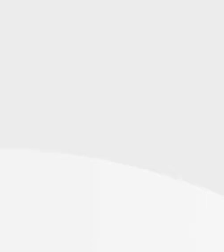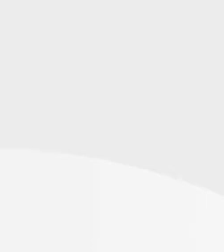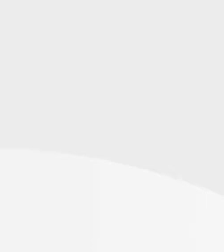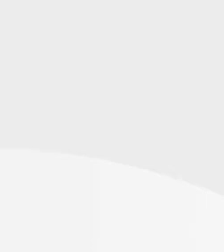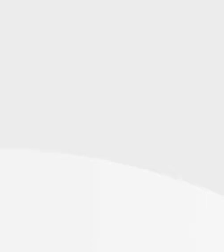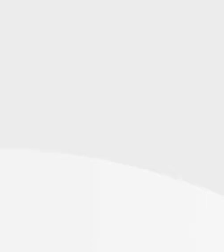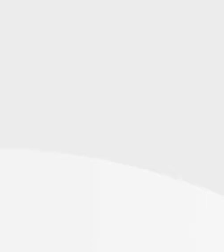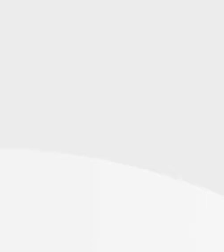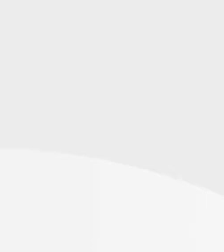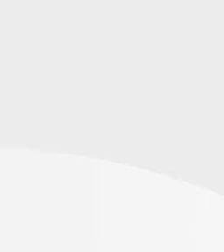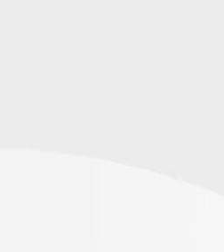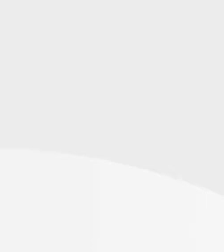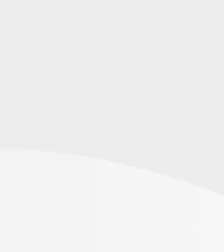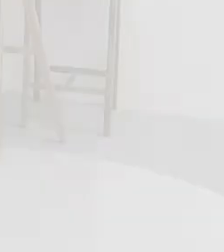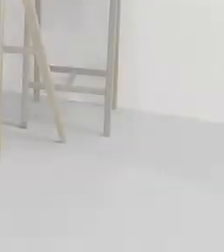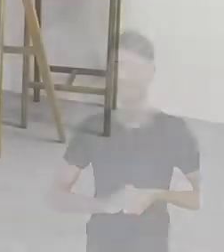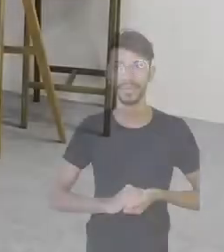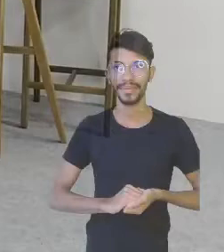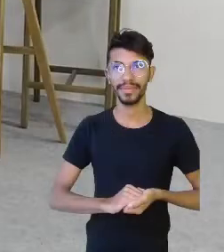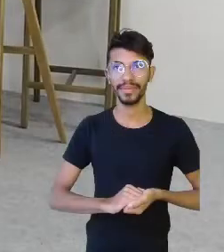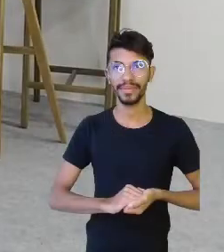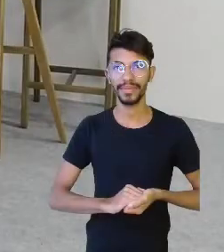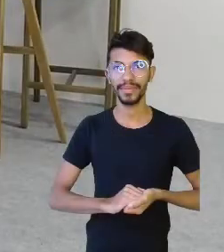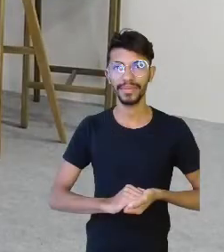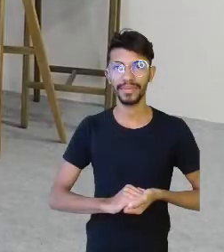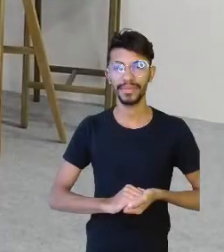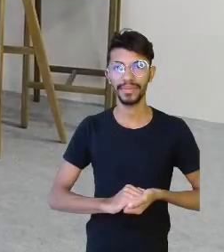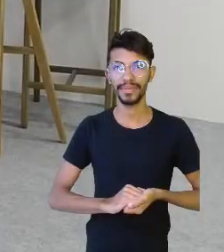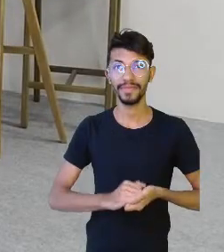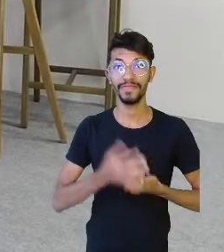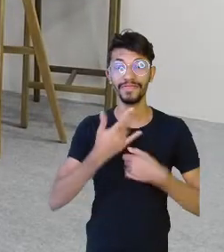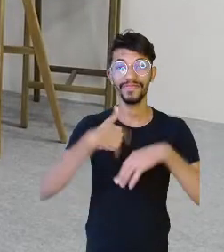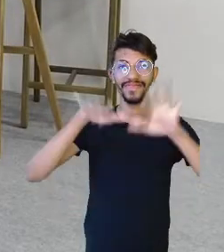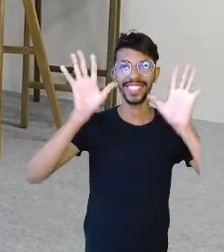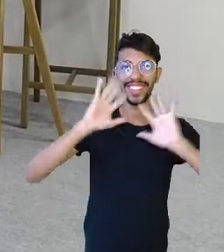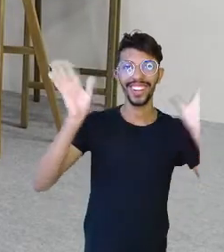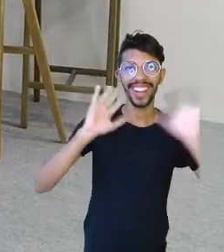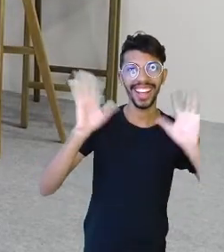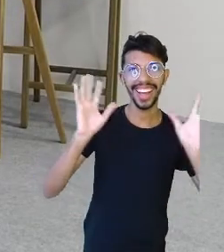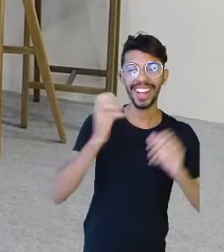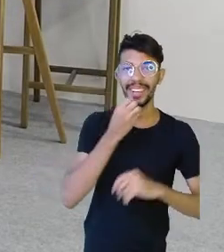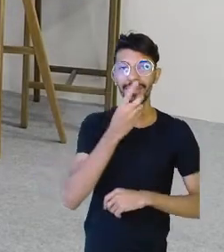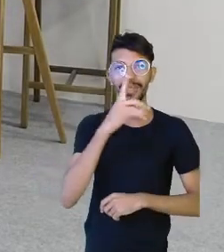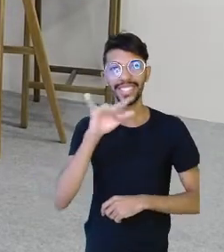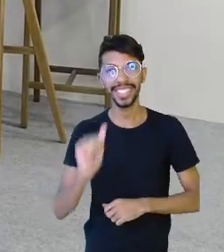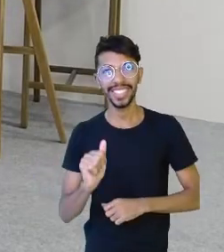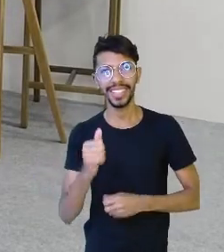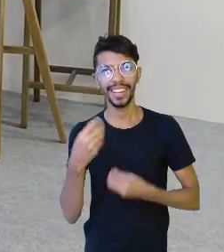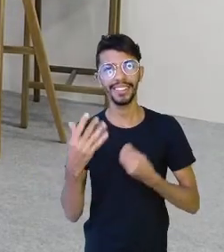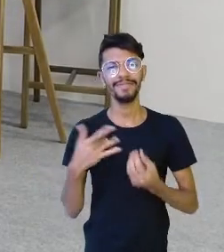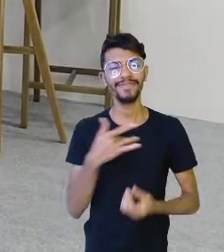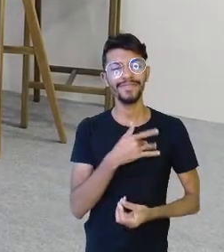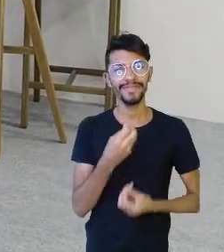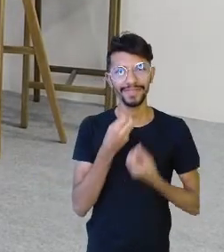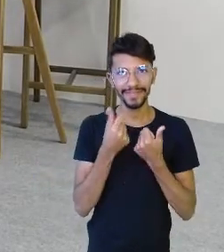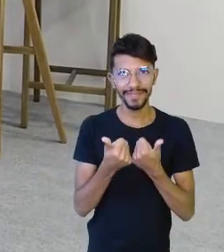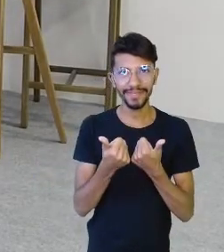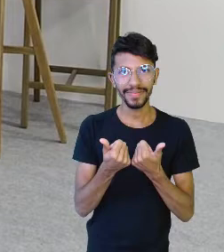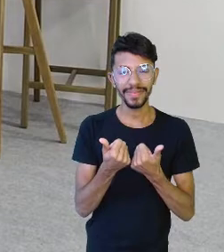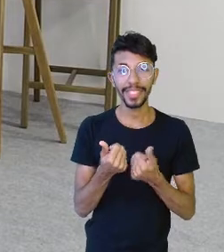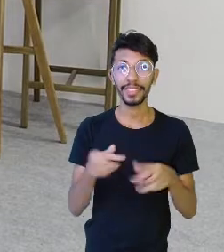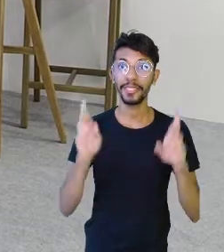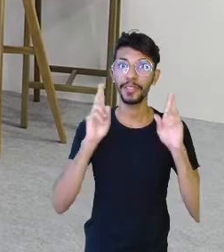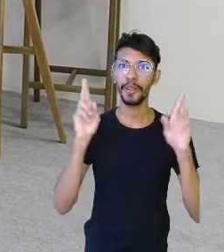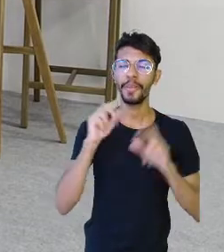Foi. Tá bom. Eu fiquei... Toma. Olá, bom dia. Dá pra tu, Sandra? Dá. Então tá. Espero que vocês